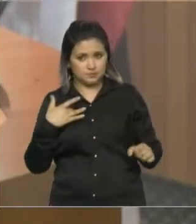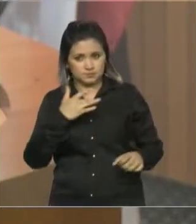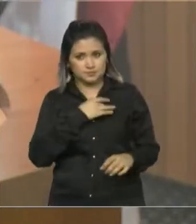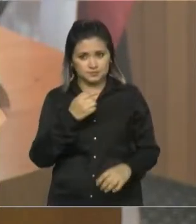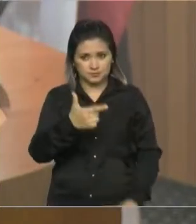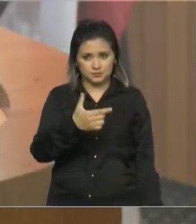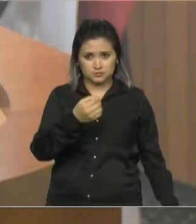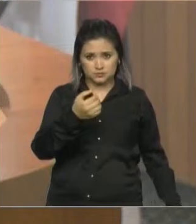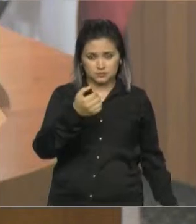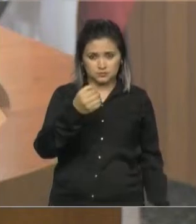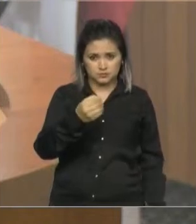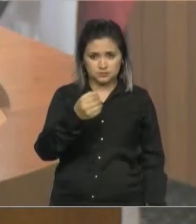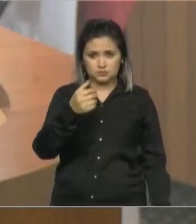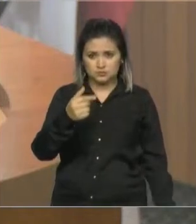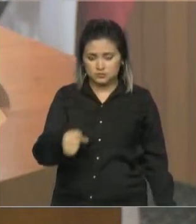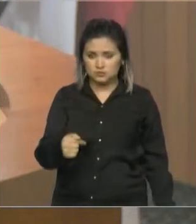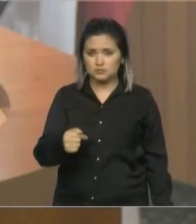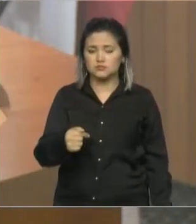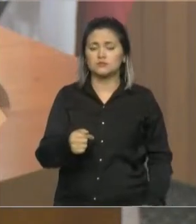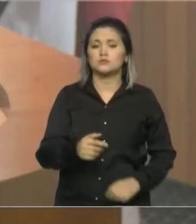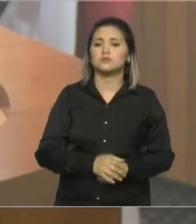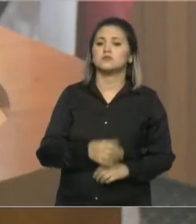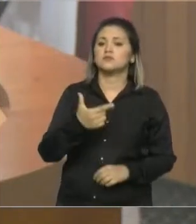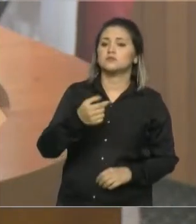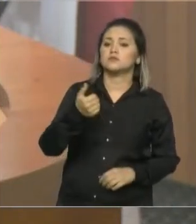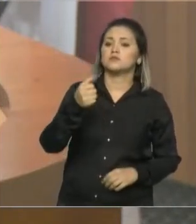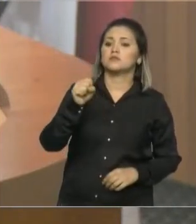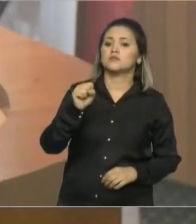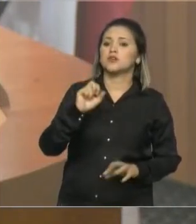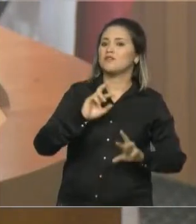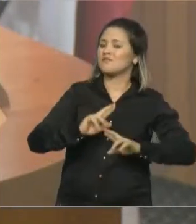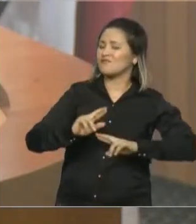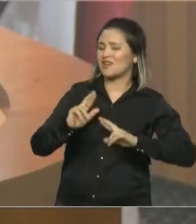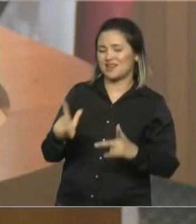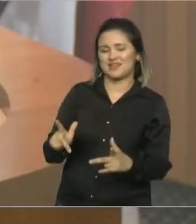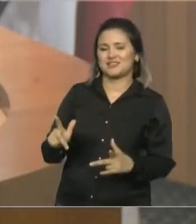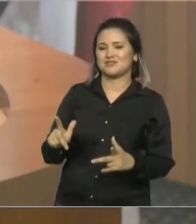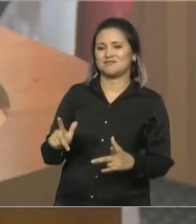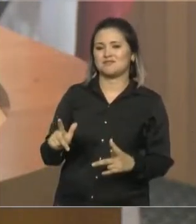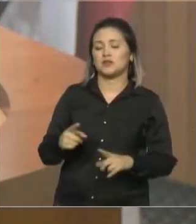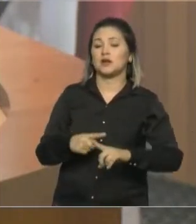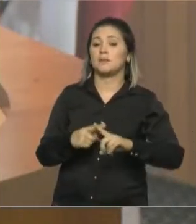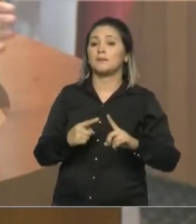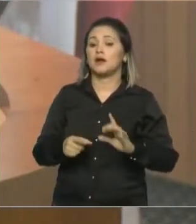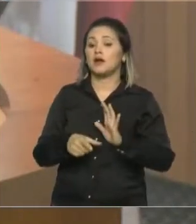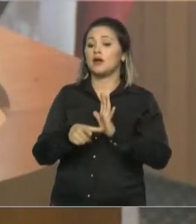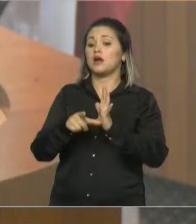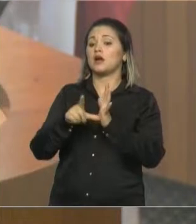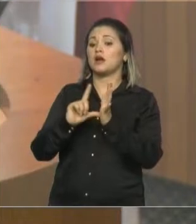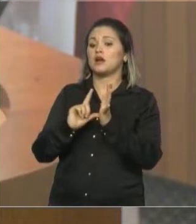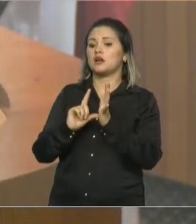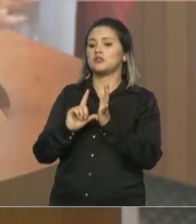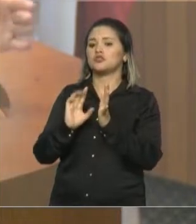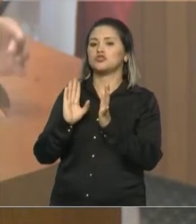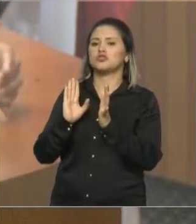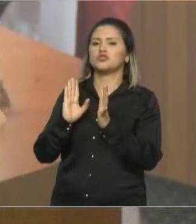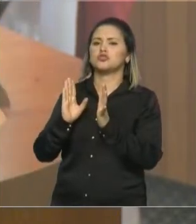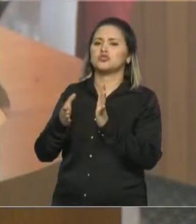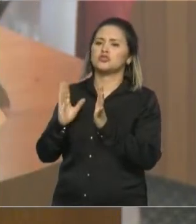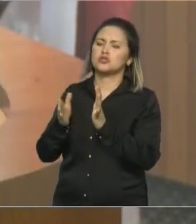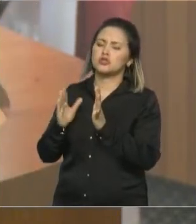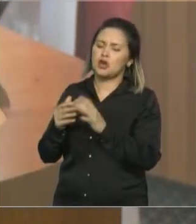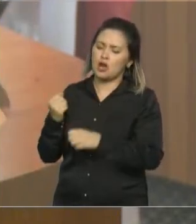2018, ela já é completamente diferente. Mas ela foi construída antes de 2007, toda essa história, e foi a